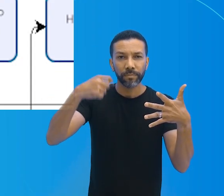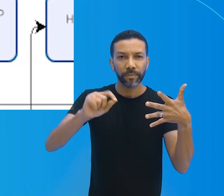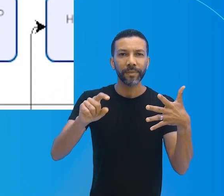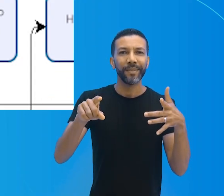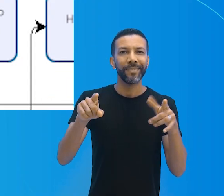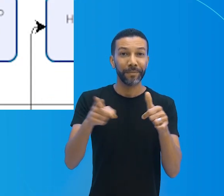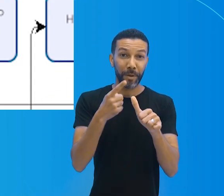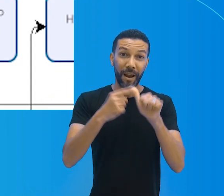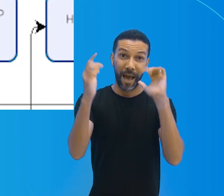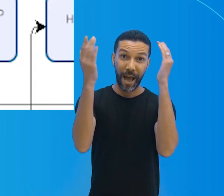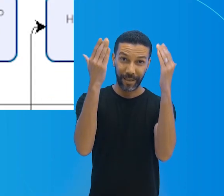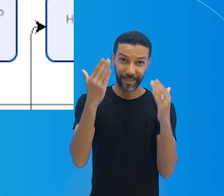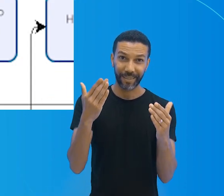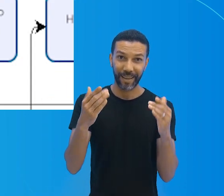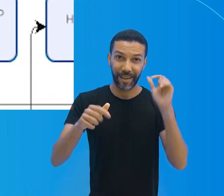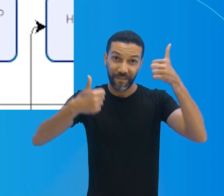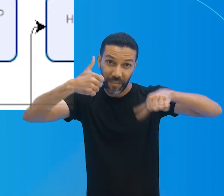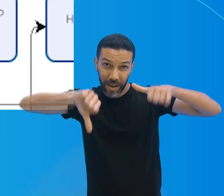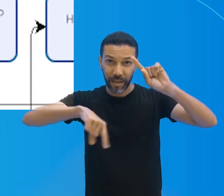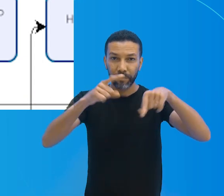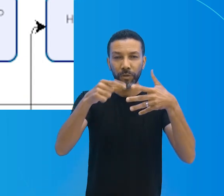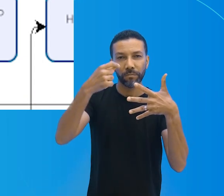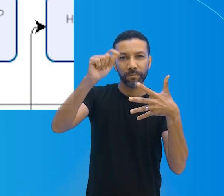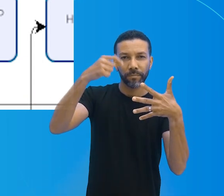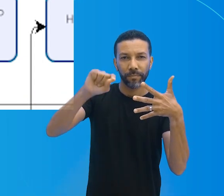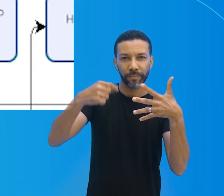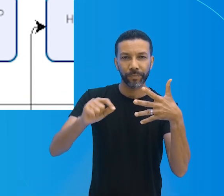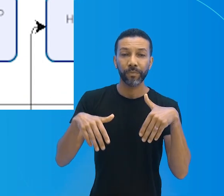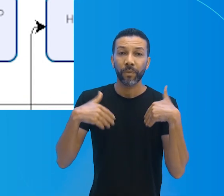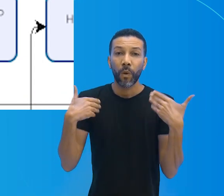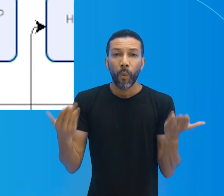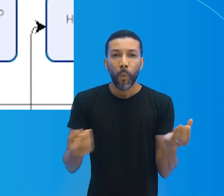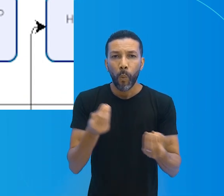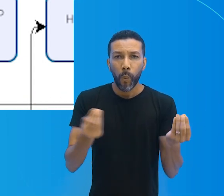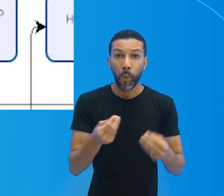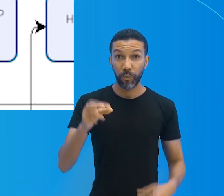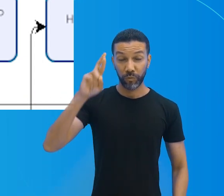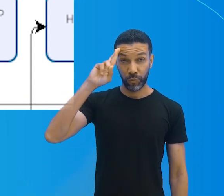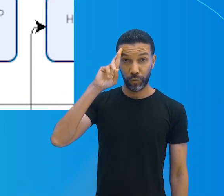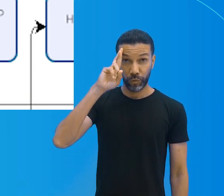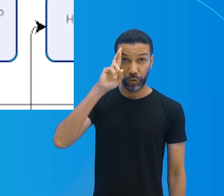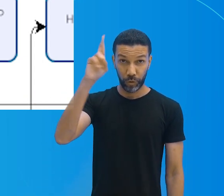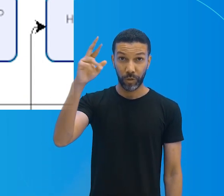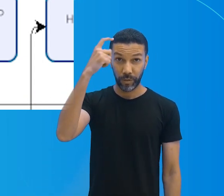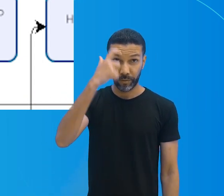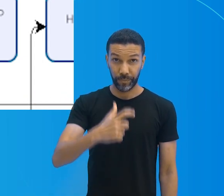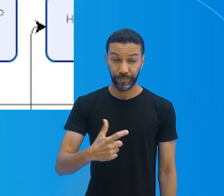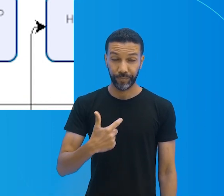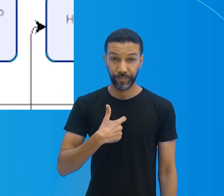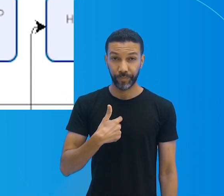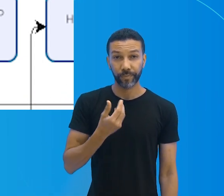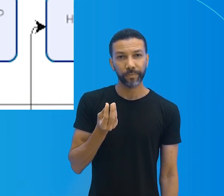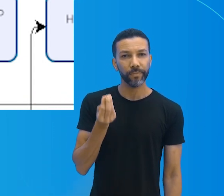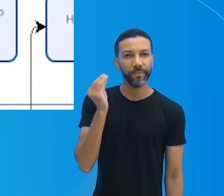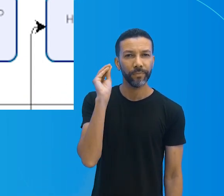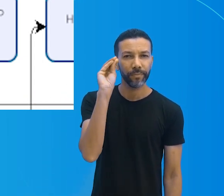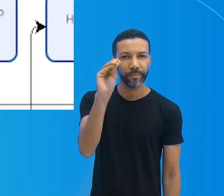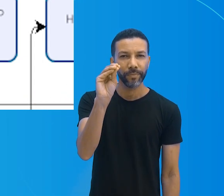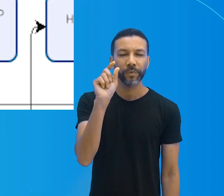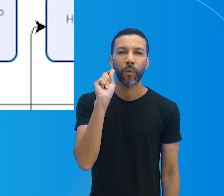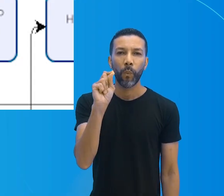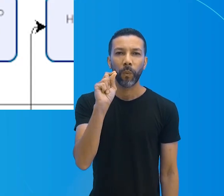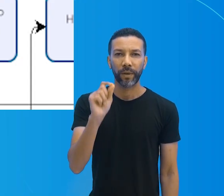chefe e ele vai analisar. Qual é a situação que o chefe